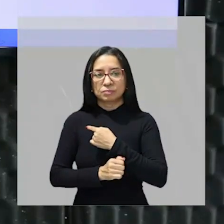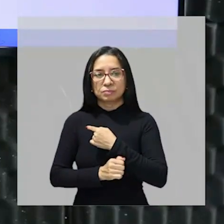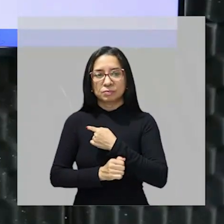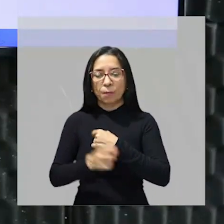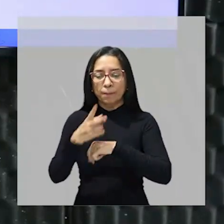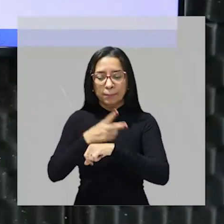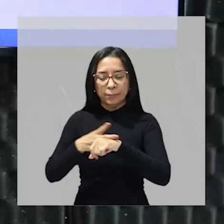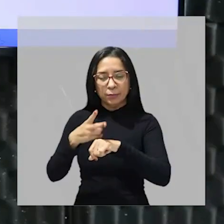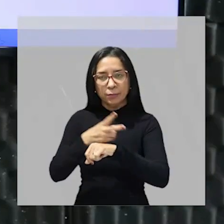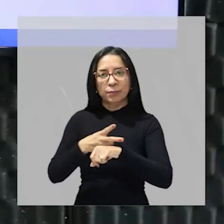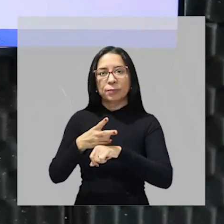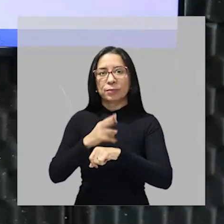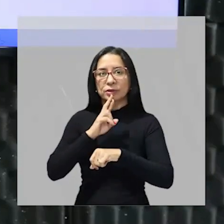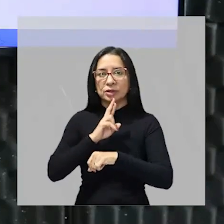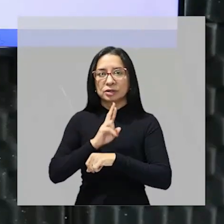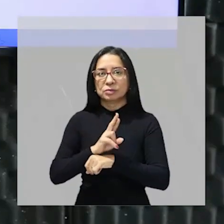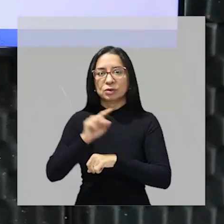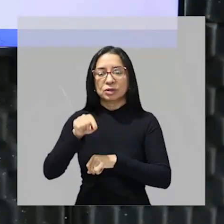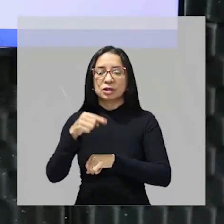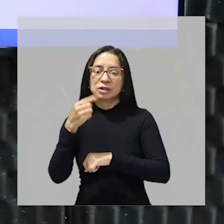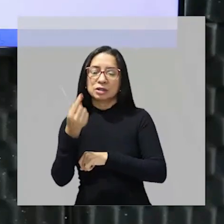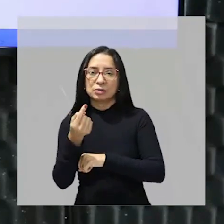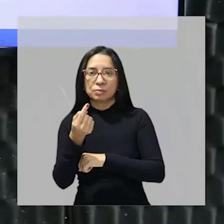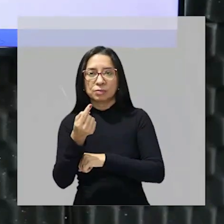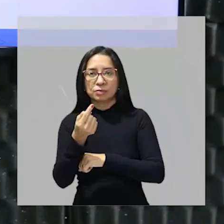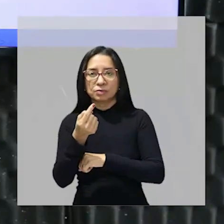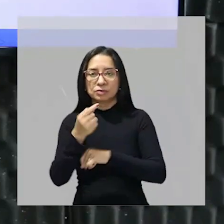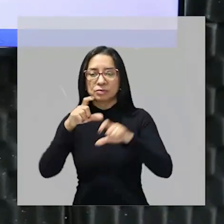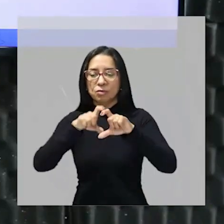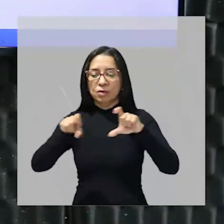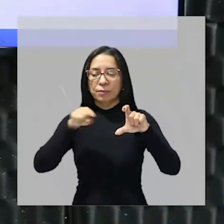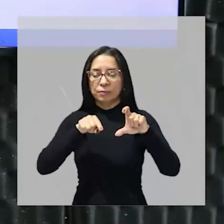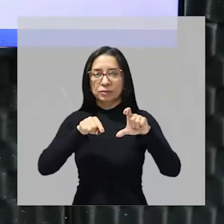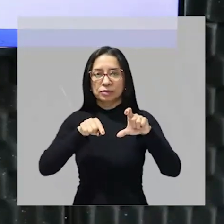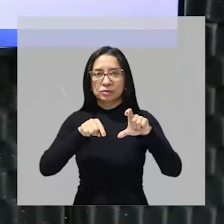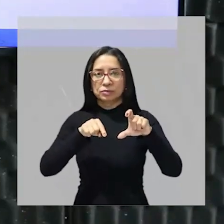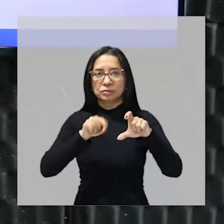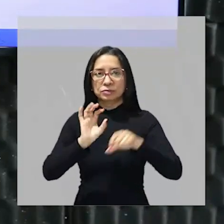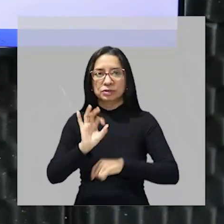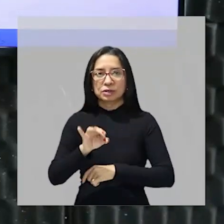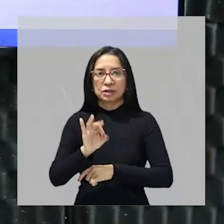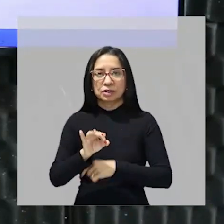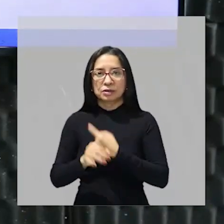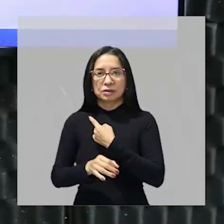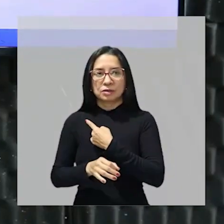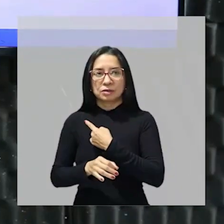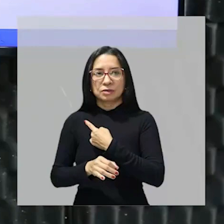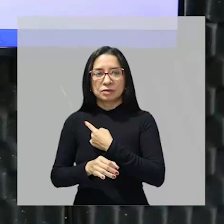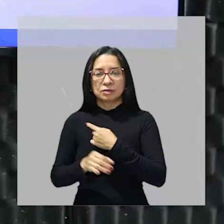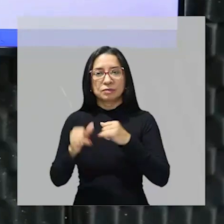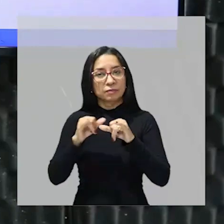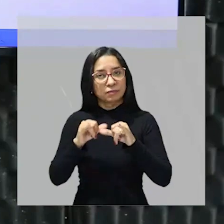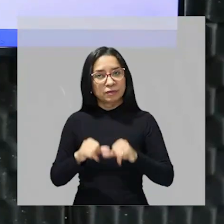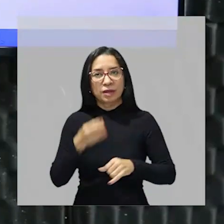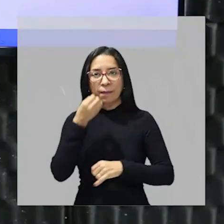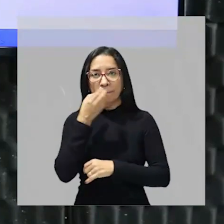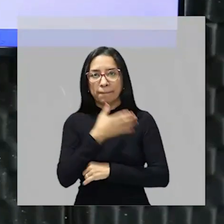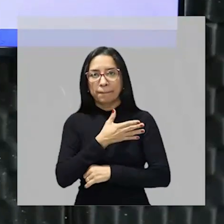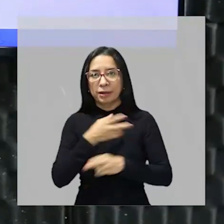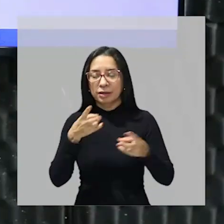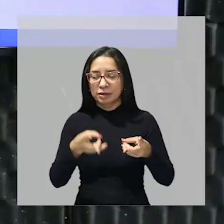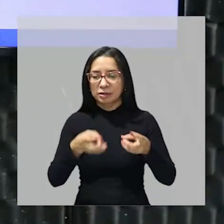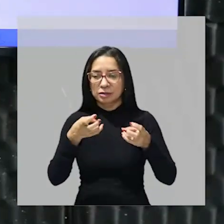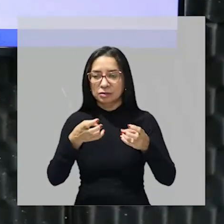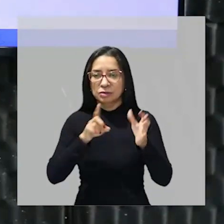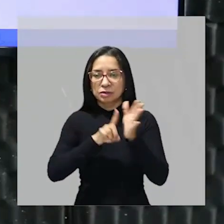que estão aqui e vou para o texto. Aí fica fácil. Tá certo, galera? Então, fiquem bem atentos numa questão